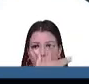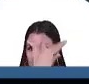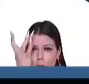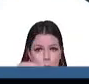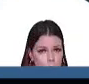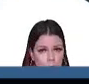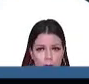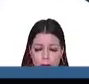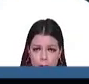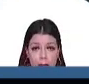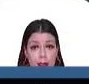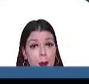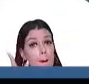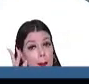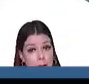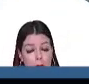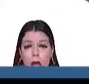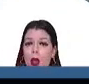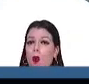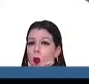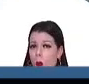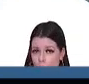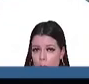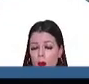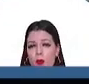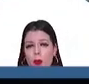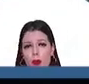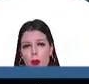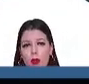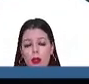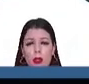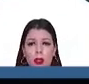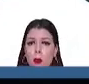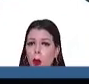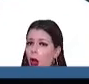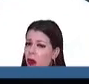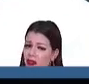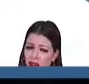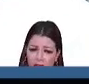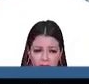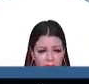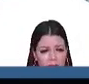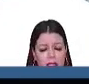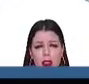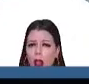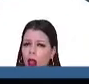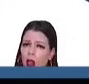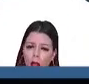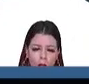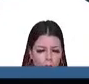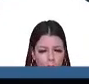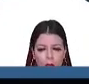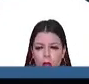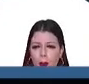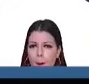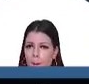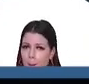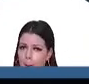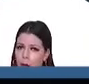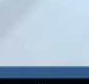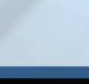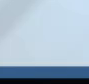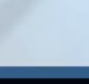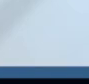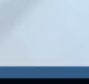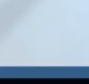dentro de casa, irmãos, irmãs, que possam estar conversando, dialogando, percebendo,